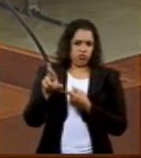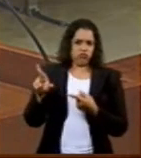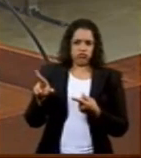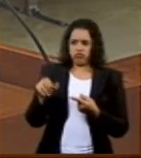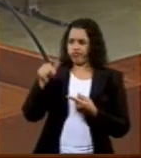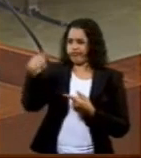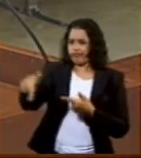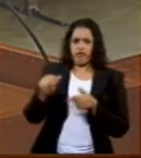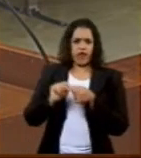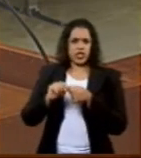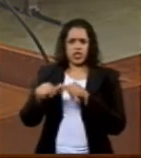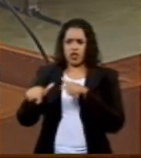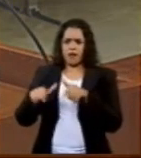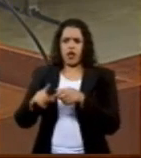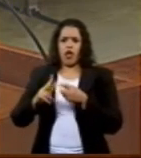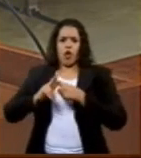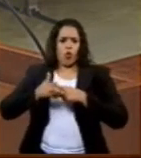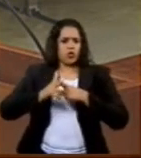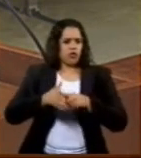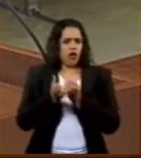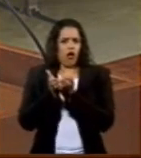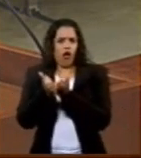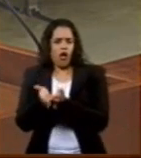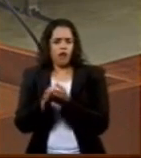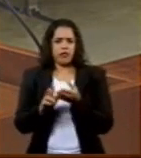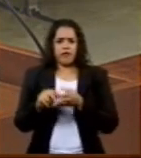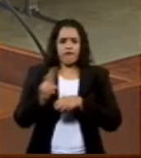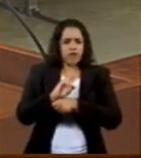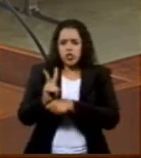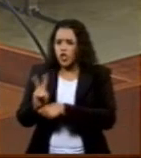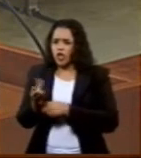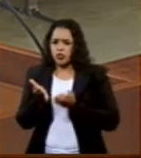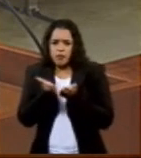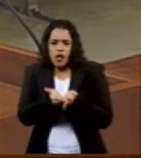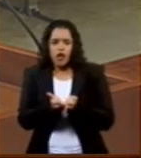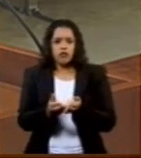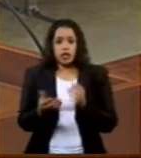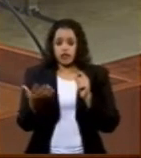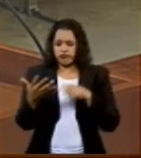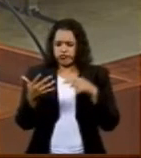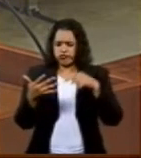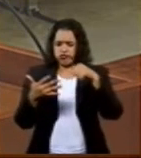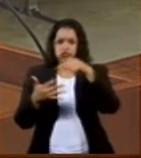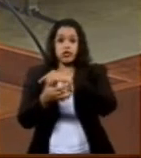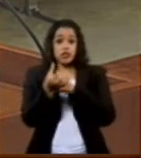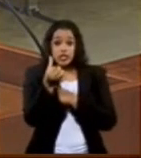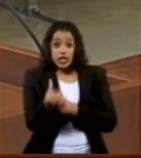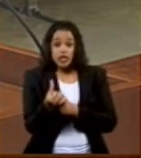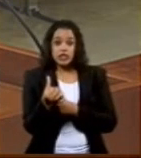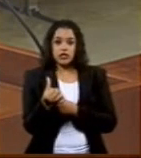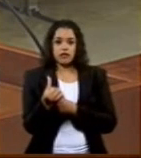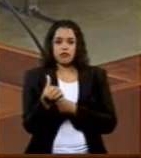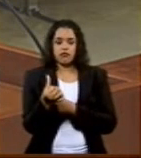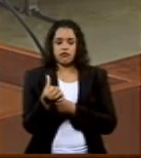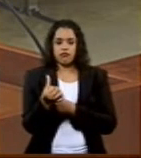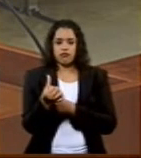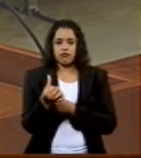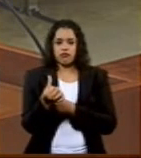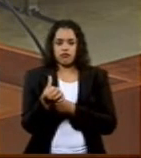estiva, conserto de cargas, vigilância de embarcações e aquelas 6 atividades previstas na legislação como atividades fim.